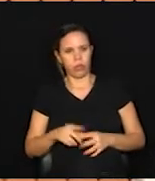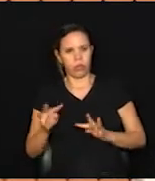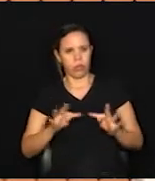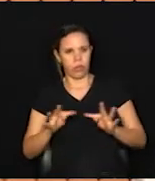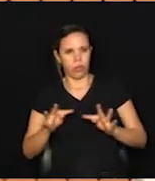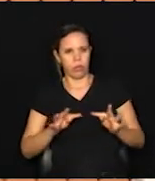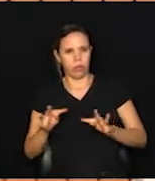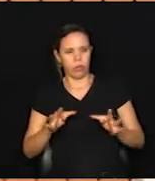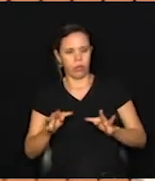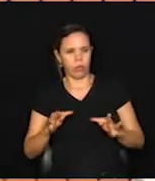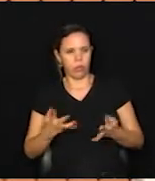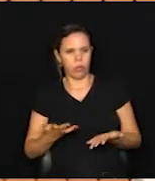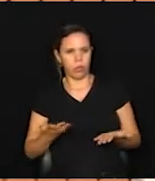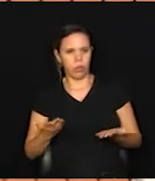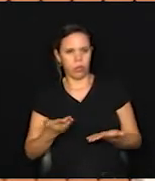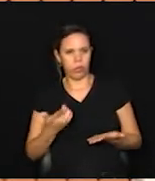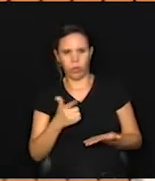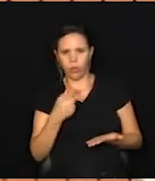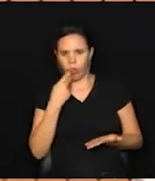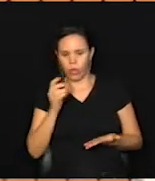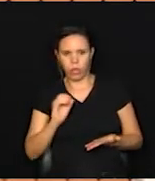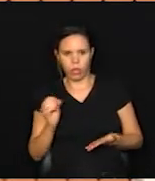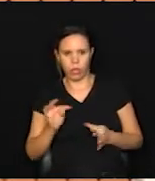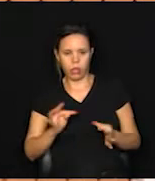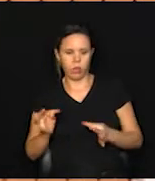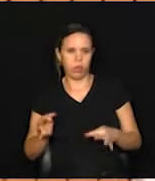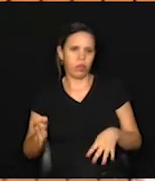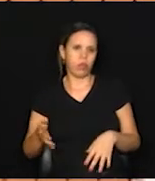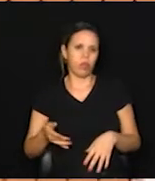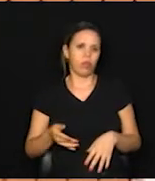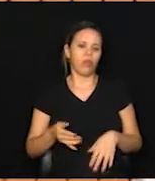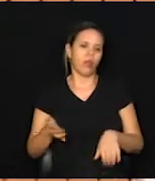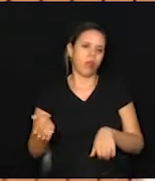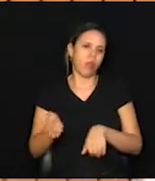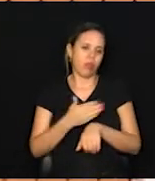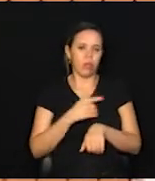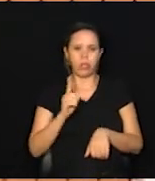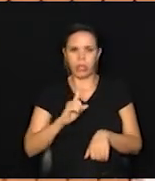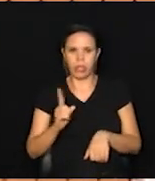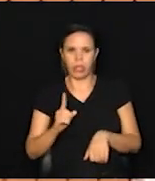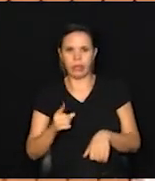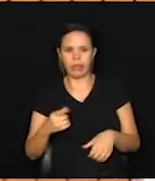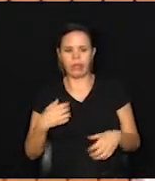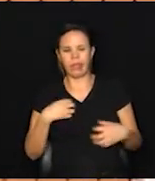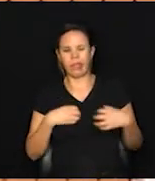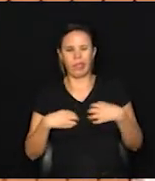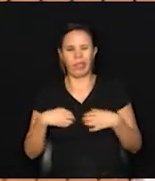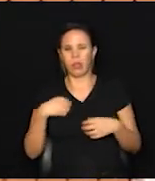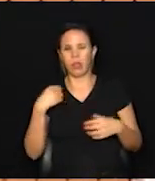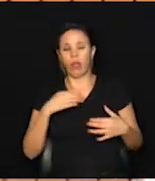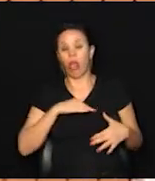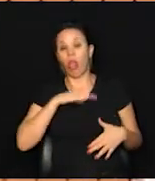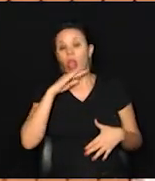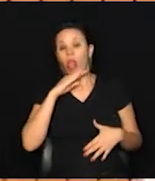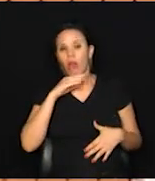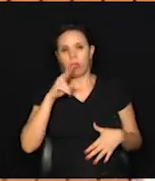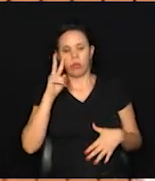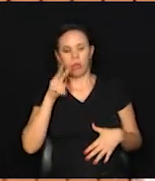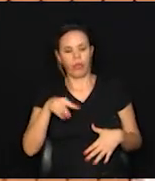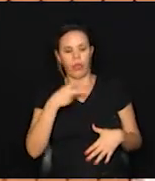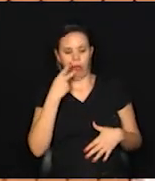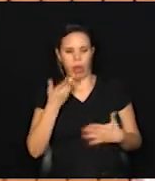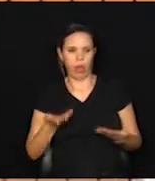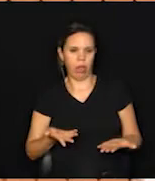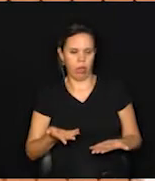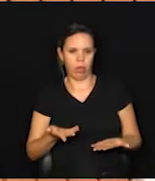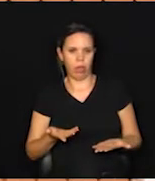tratamento precoce, que hoje eles já não falam mais em tratamento precoce, isso já ficou desgastado, né? Porque